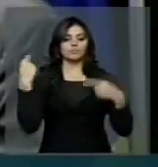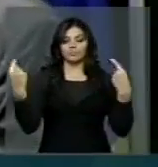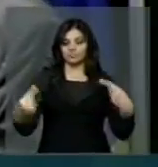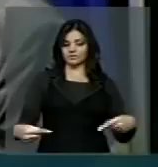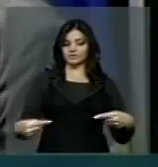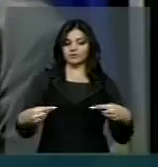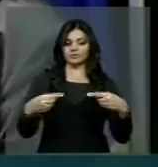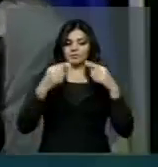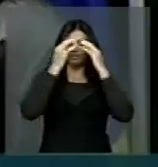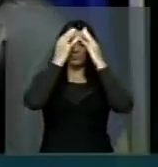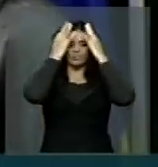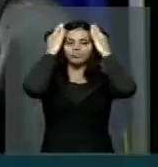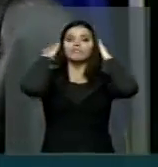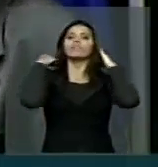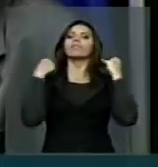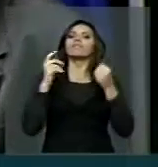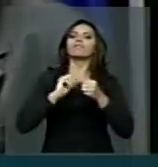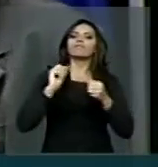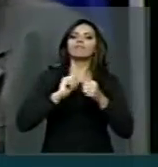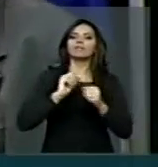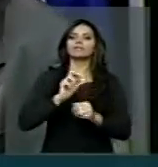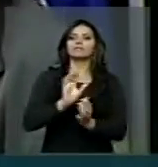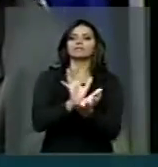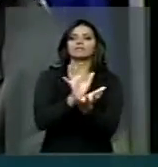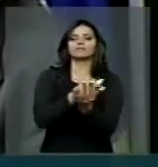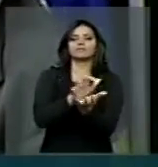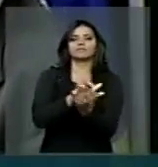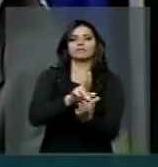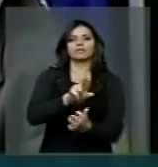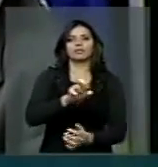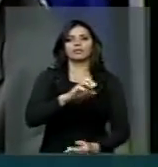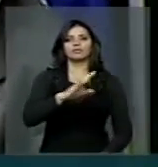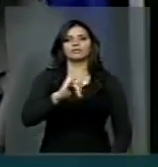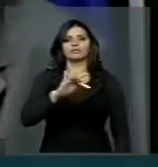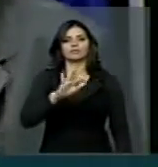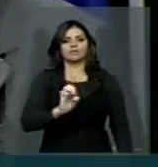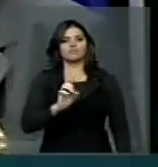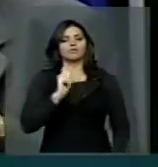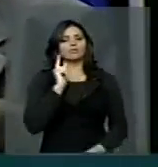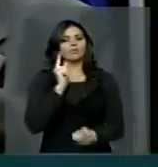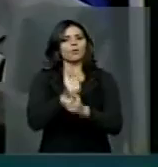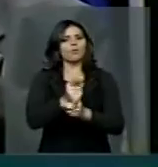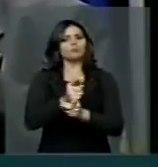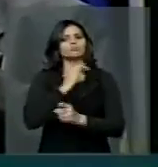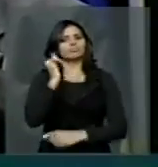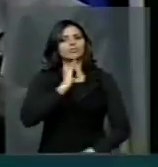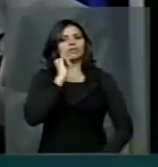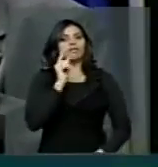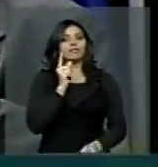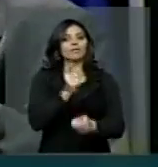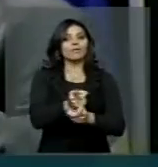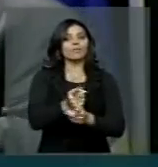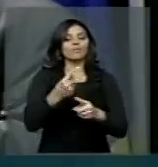oposição, que fez no Recife um encontro. Interessante esse encontro porque em